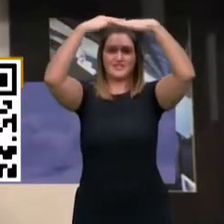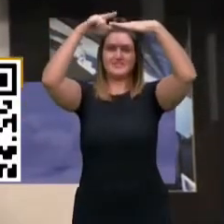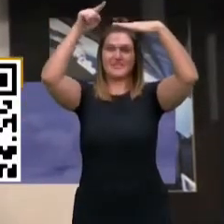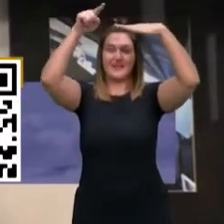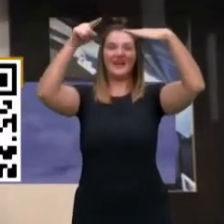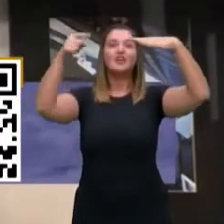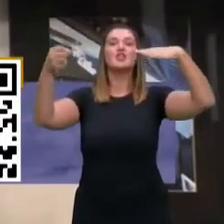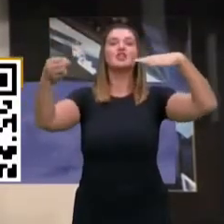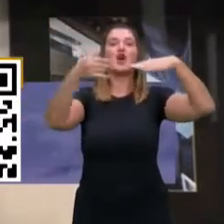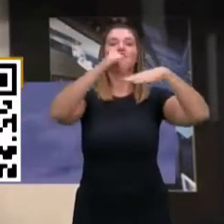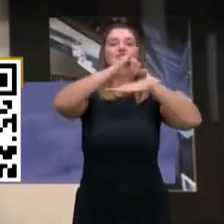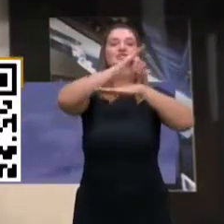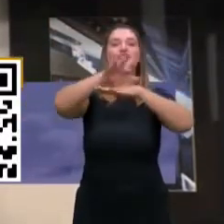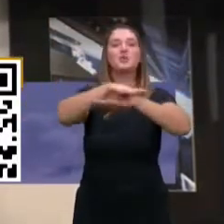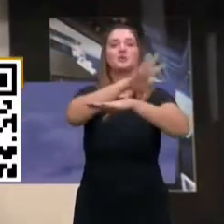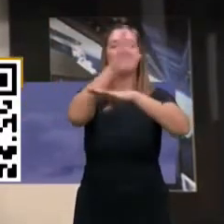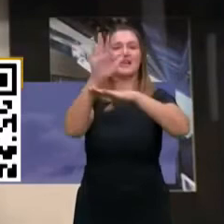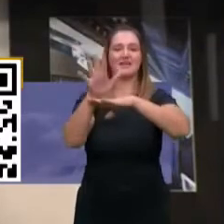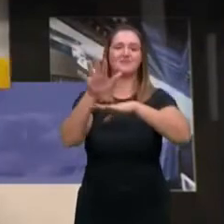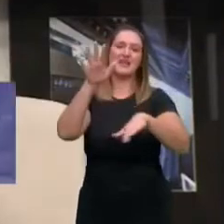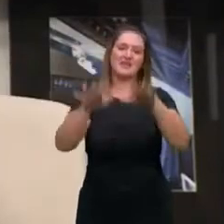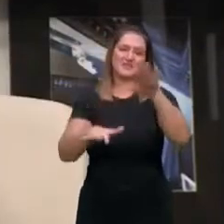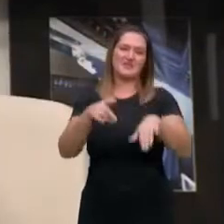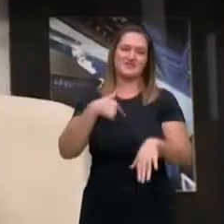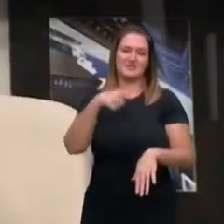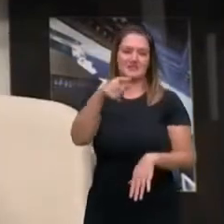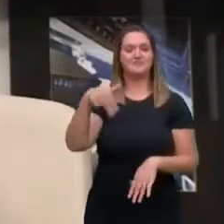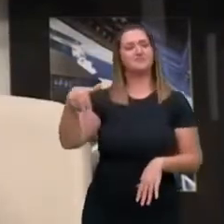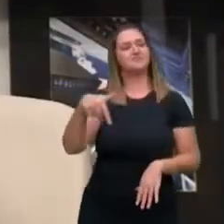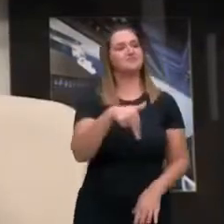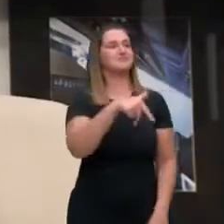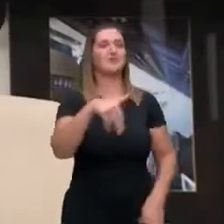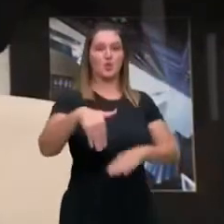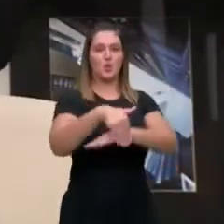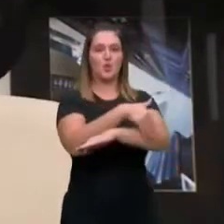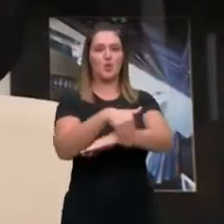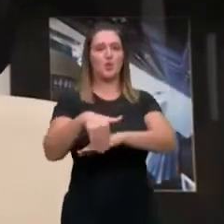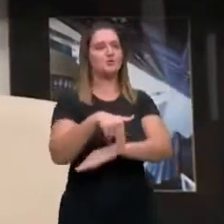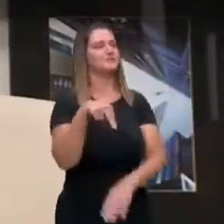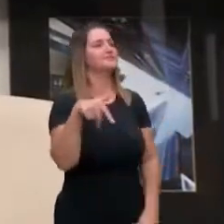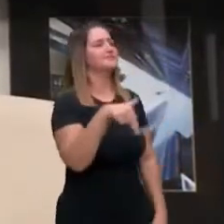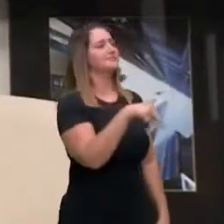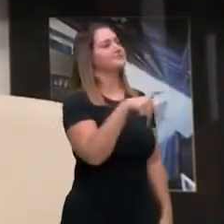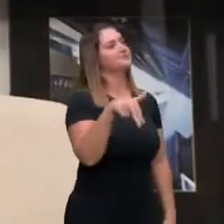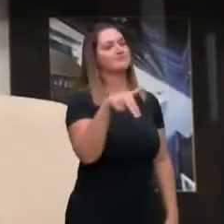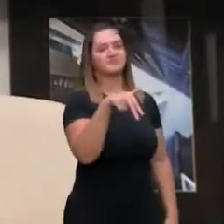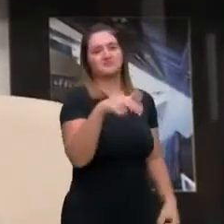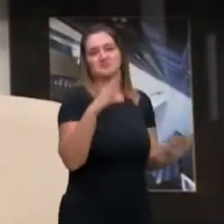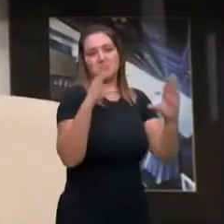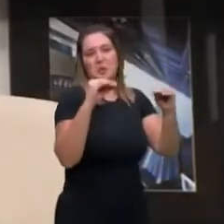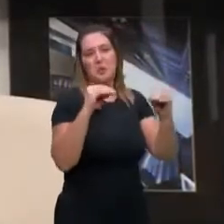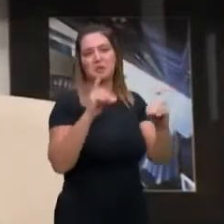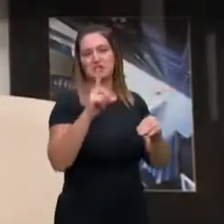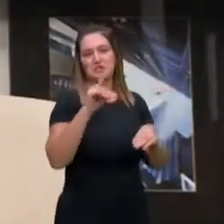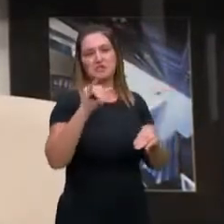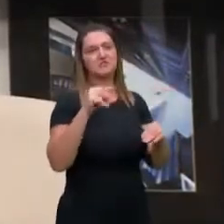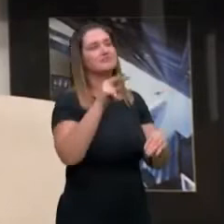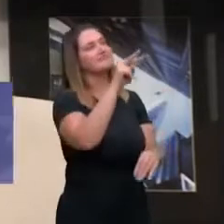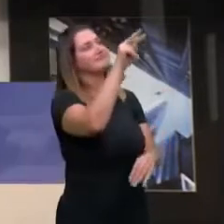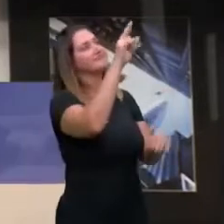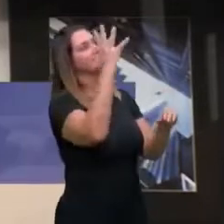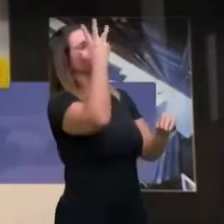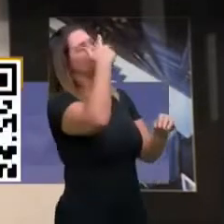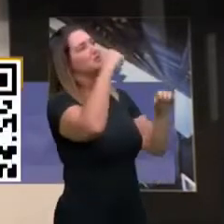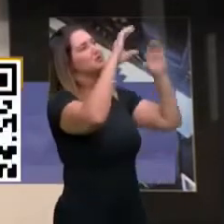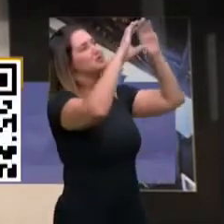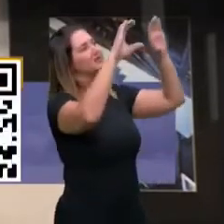céu? Sabe o que eu estava pensando? Às vezes a gente andando na rua assim, a gente olha para o céu, né? Ou de dia ou de noite, e aquele céu